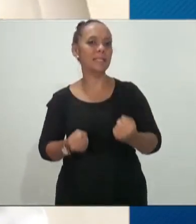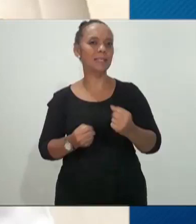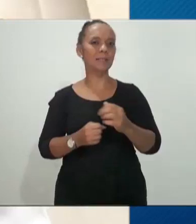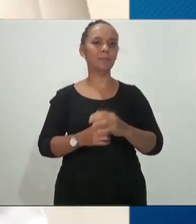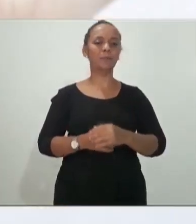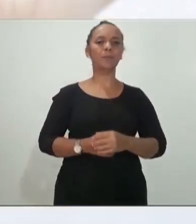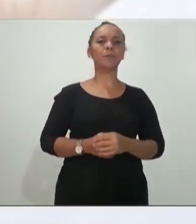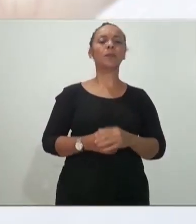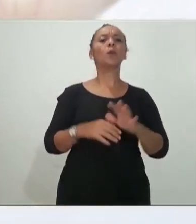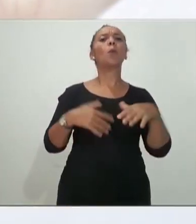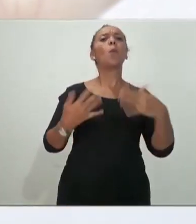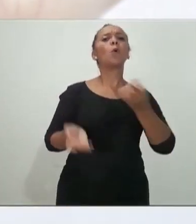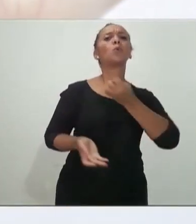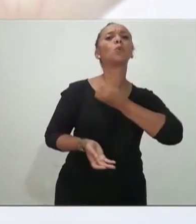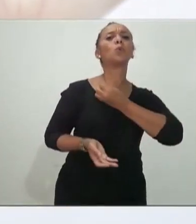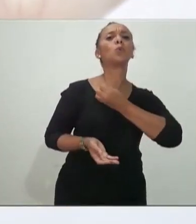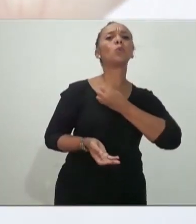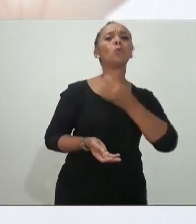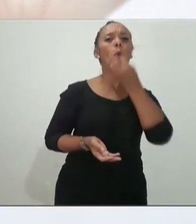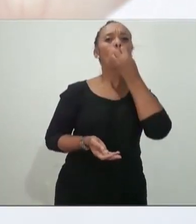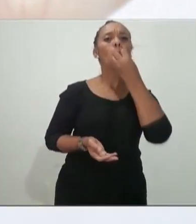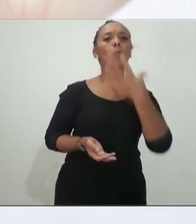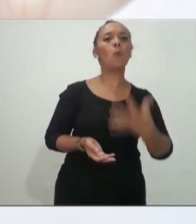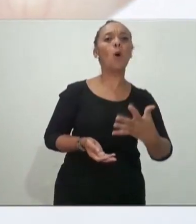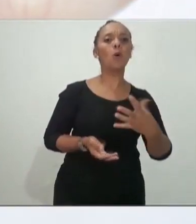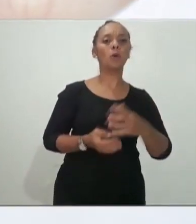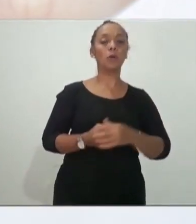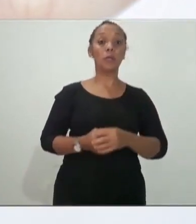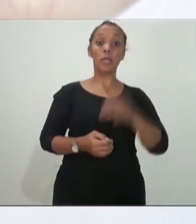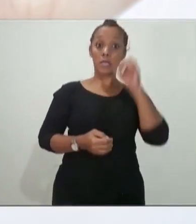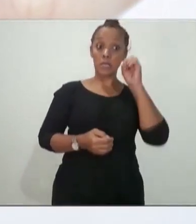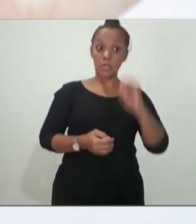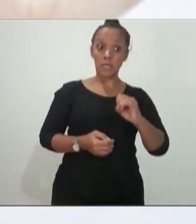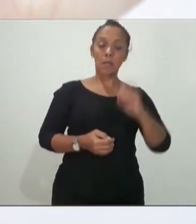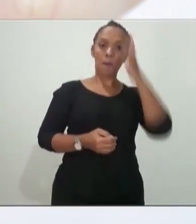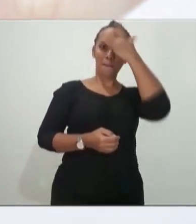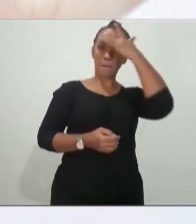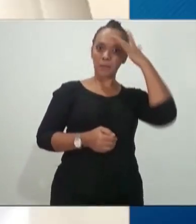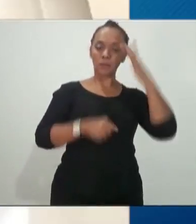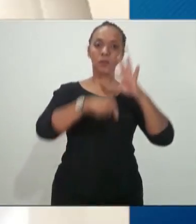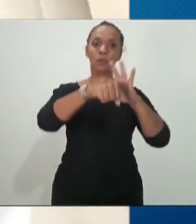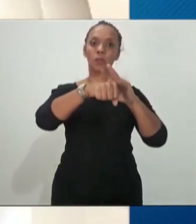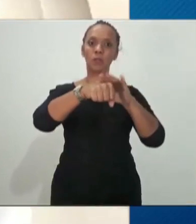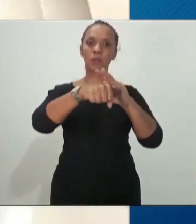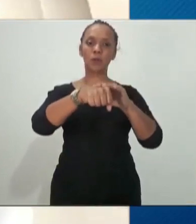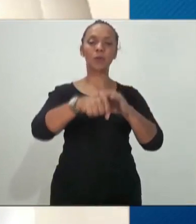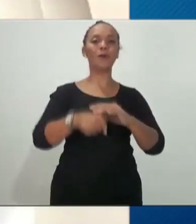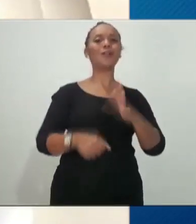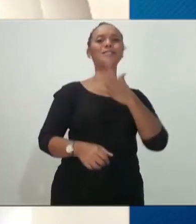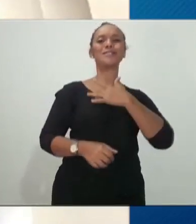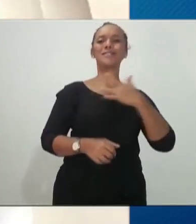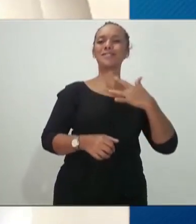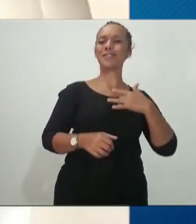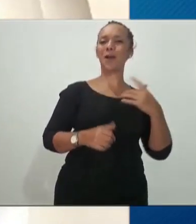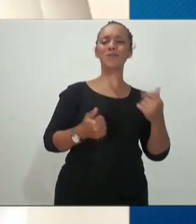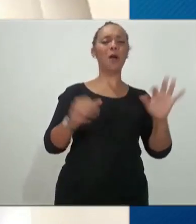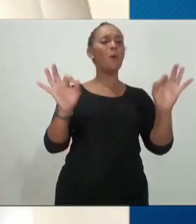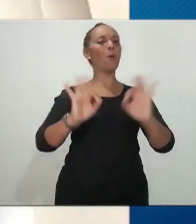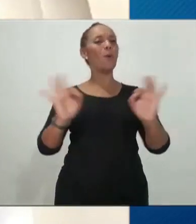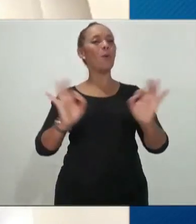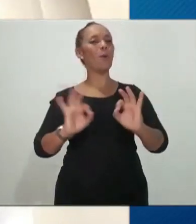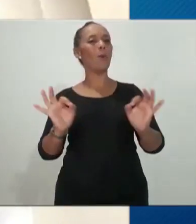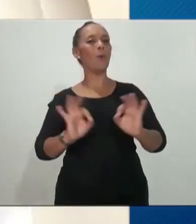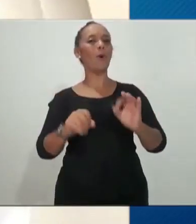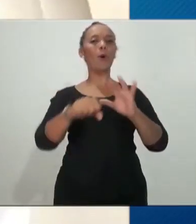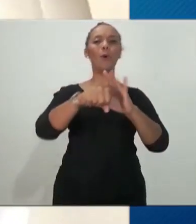COVID grave. Qual é o nível ideal da taxa de oxigenação? Se o paciente é um paciente previamente saudável, sem